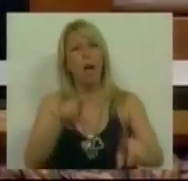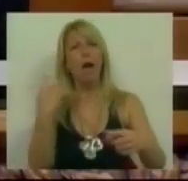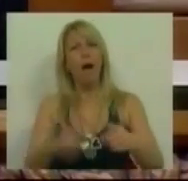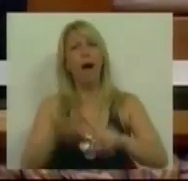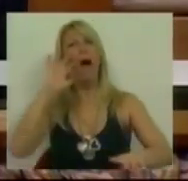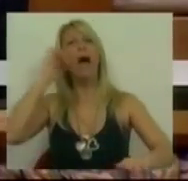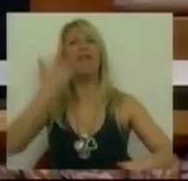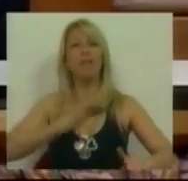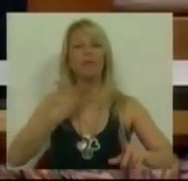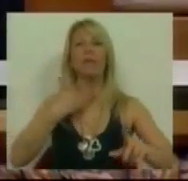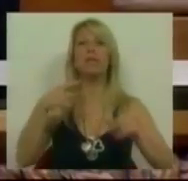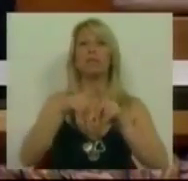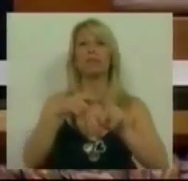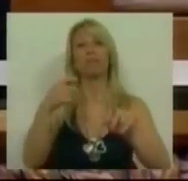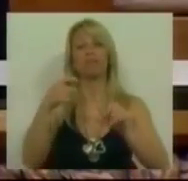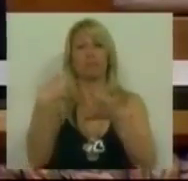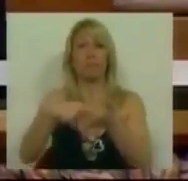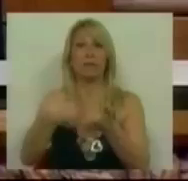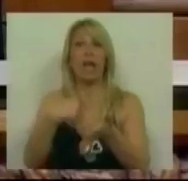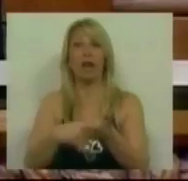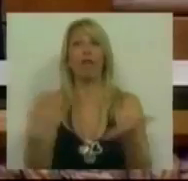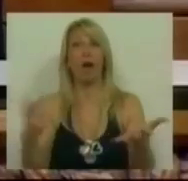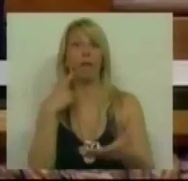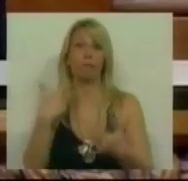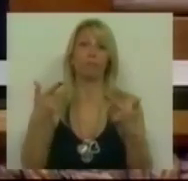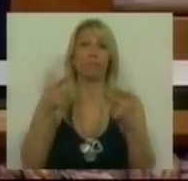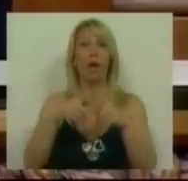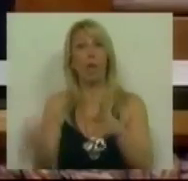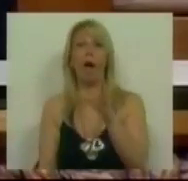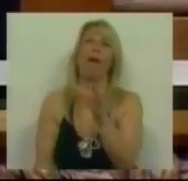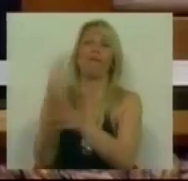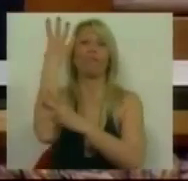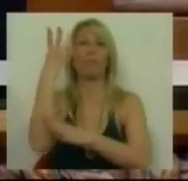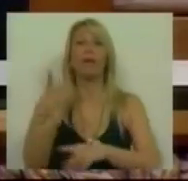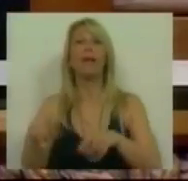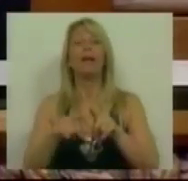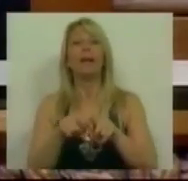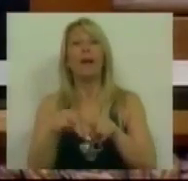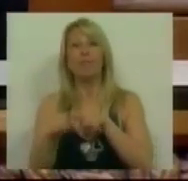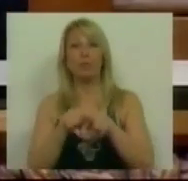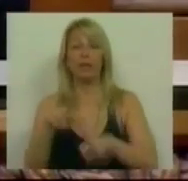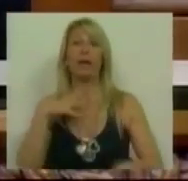tarifário, que nasceu subitamente na política portuguesa, quase de geração espontânea, a partir de